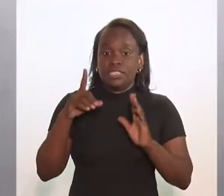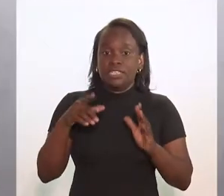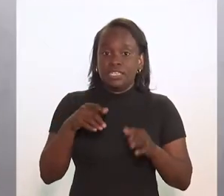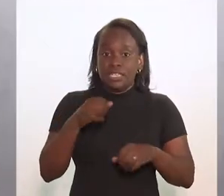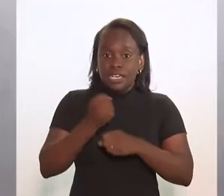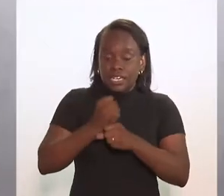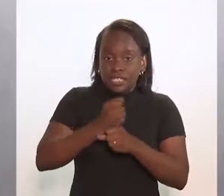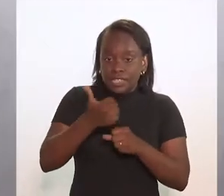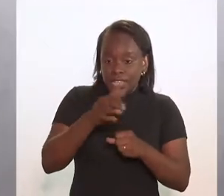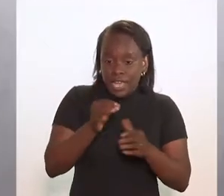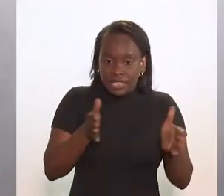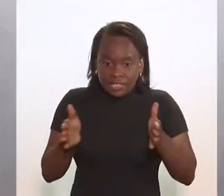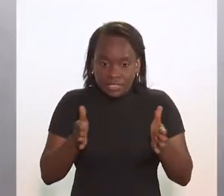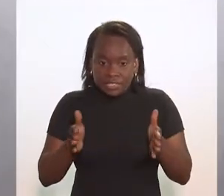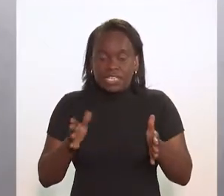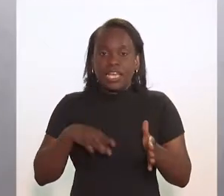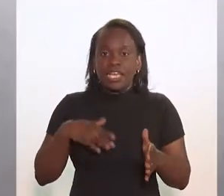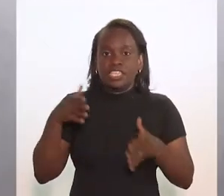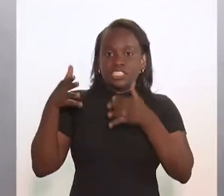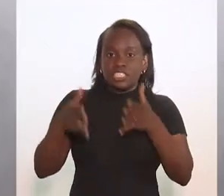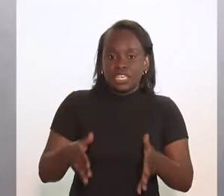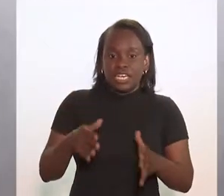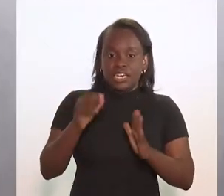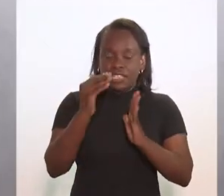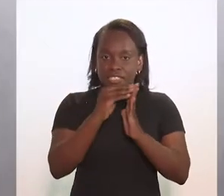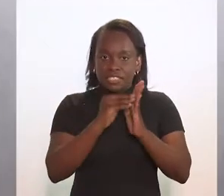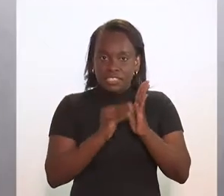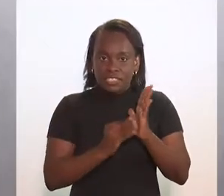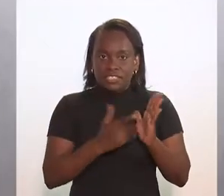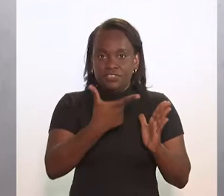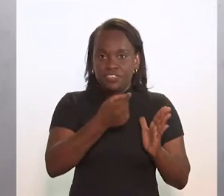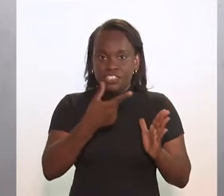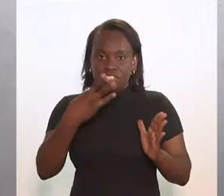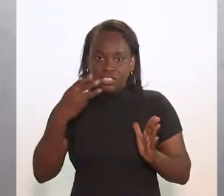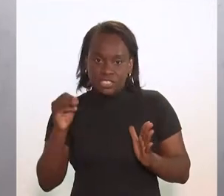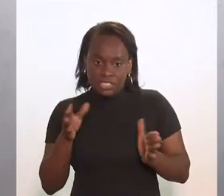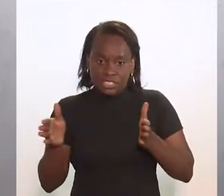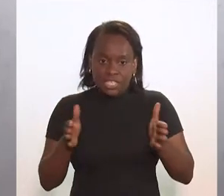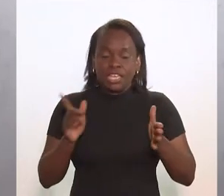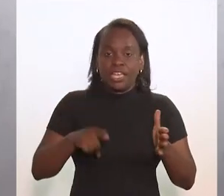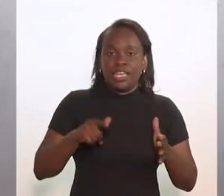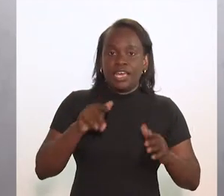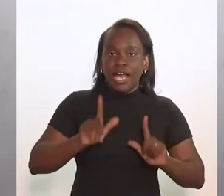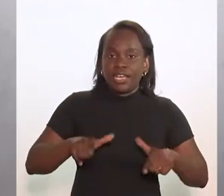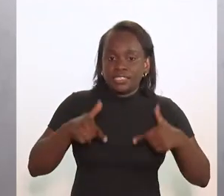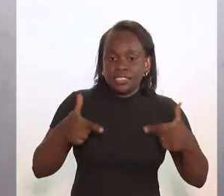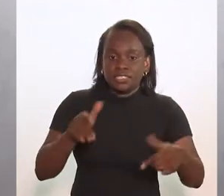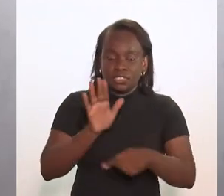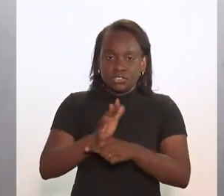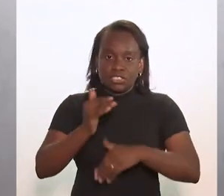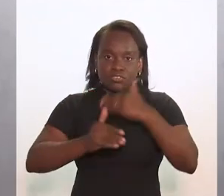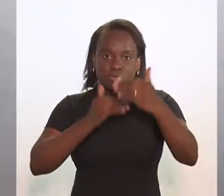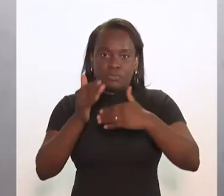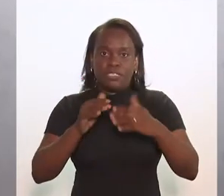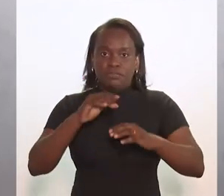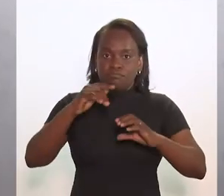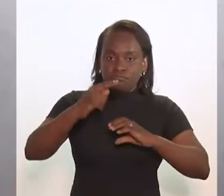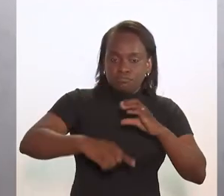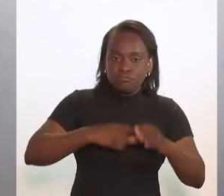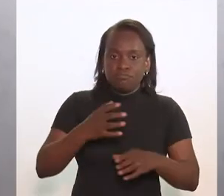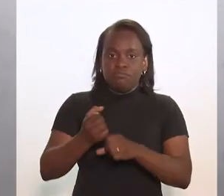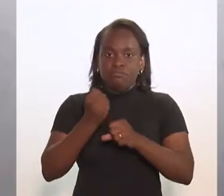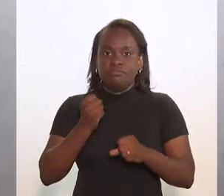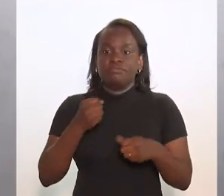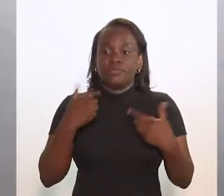década da entrega, né, da chegada aí à Agenda 2030, é a década da ação nessa questão do desenvolvimento sustentável. Como é que a gente